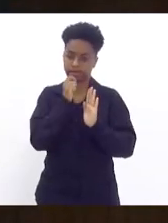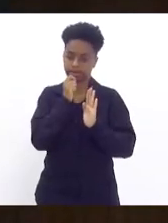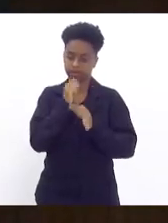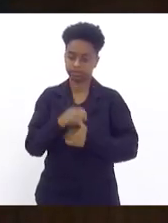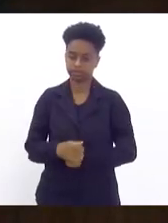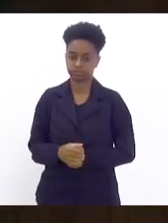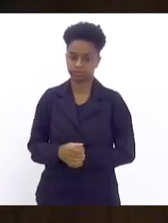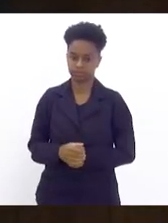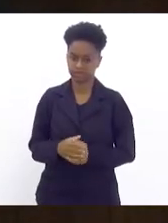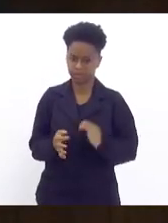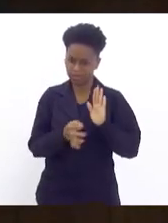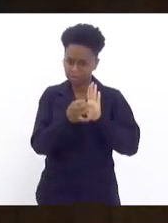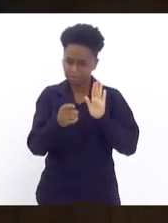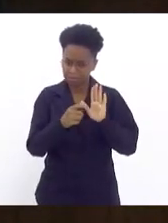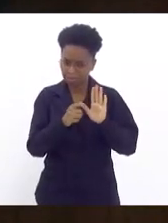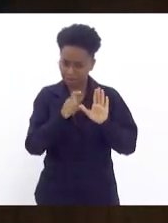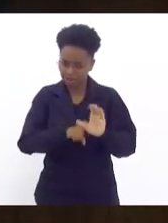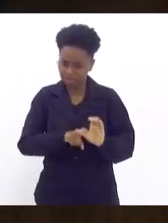atendente